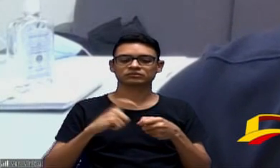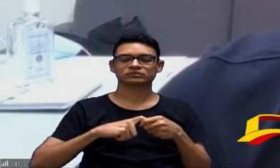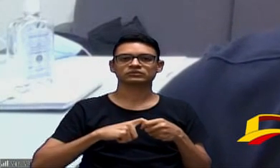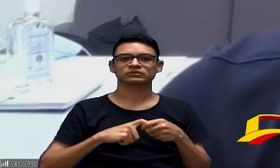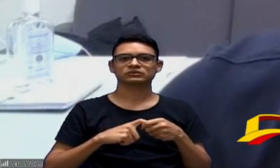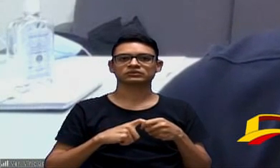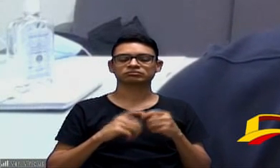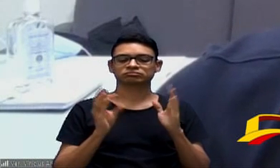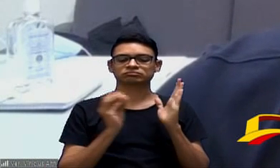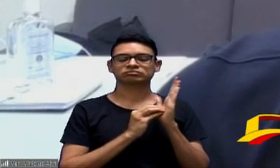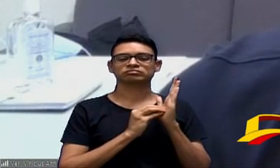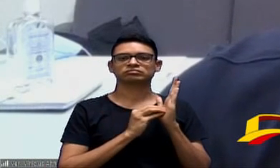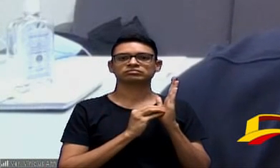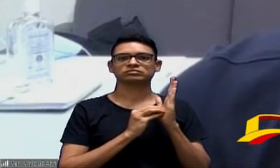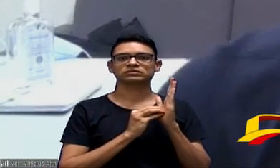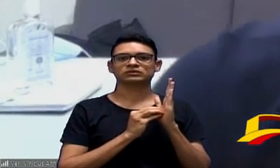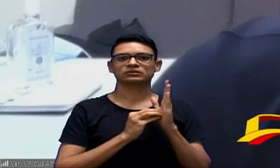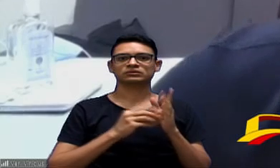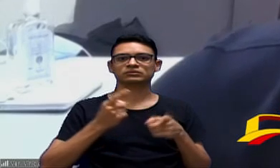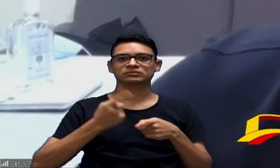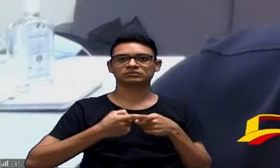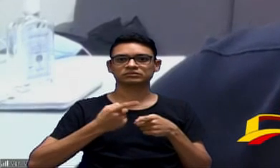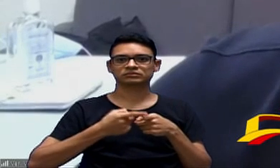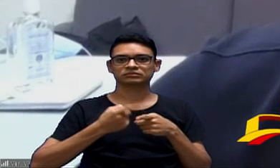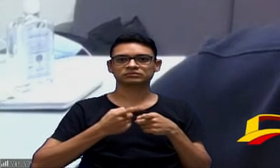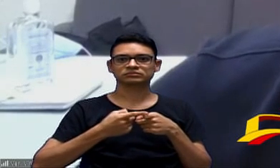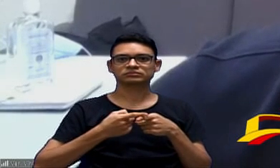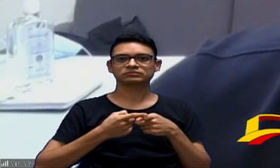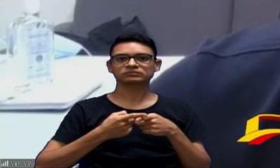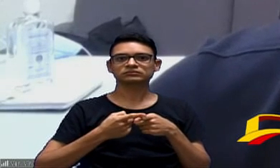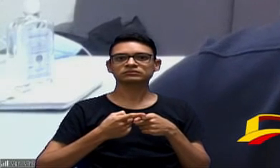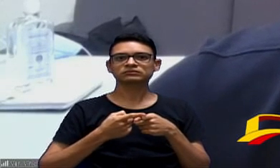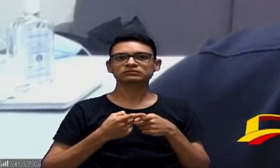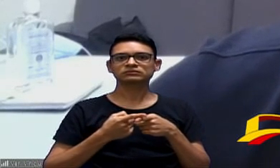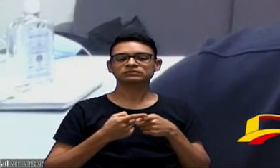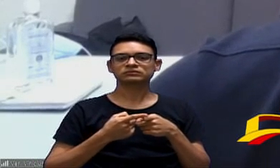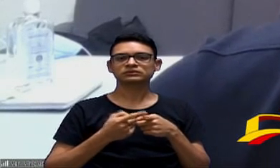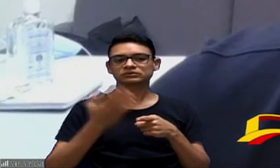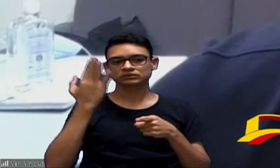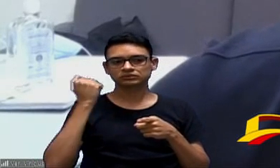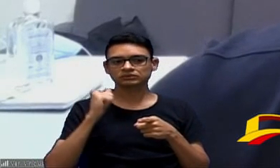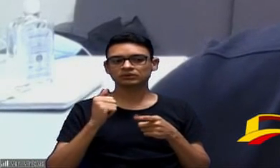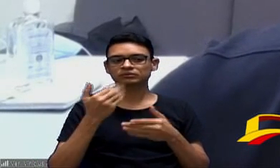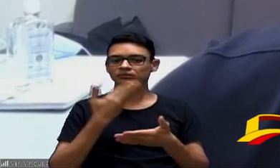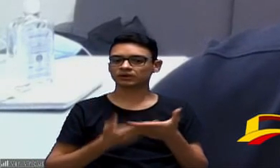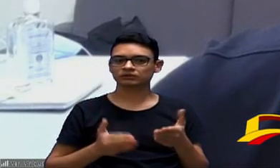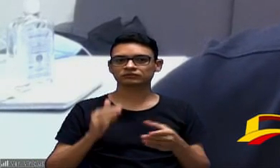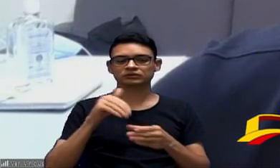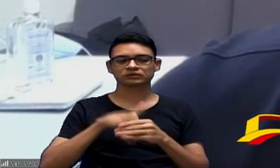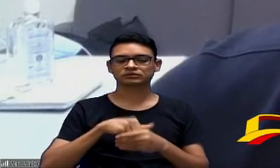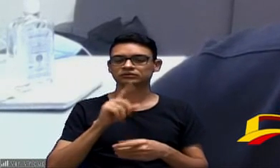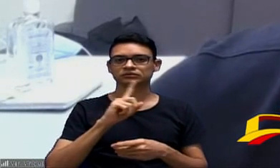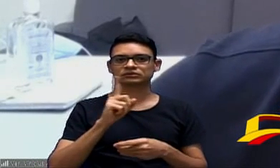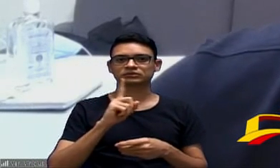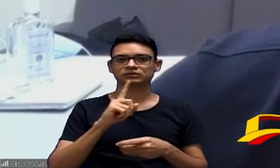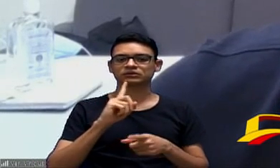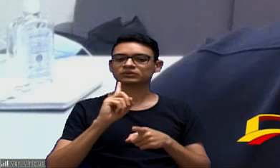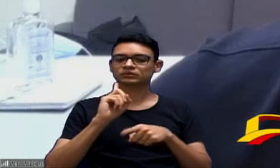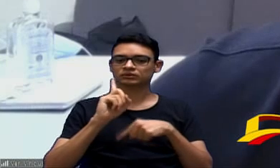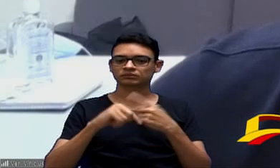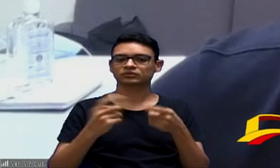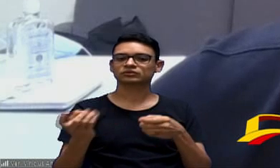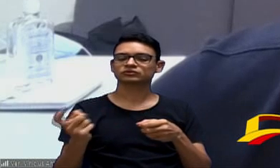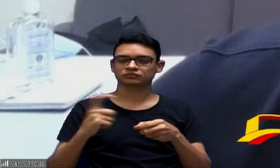em pauta, né? Porque nós sabemos que isso não foi perdido por votação, então ele voltará sim para pauta.